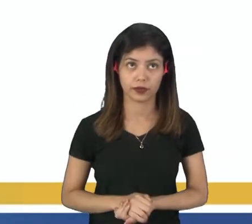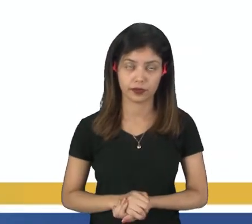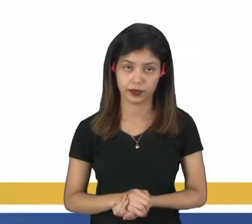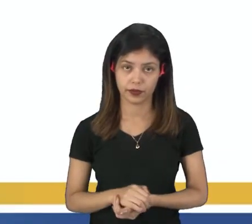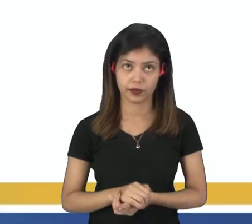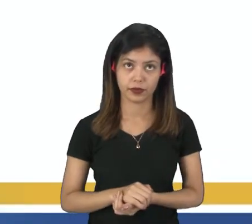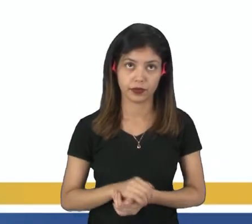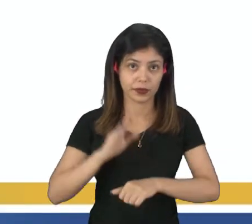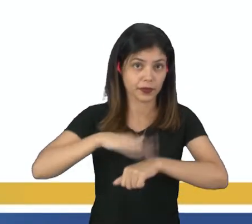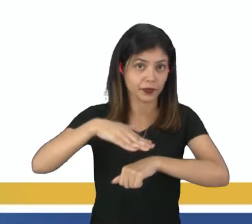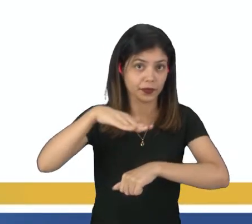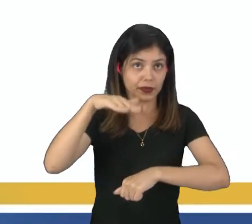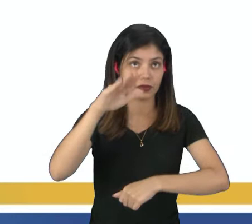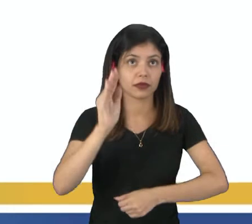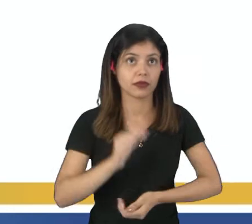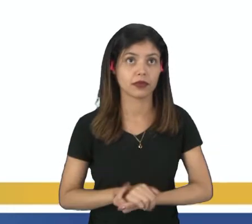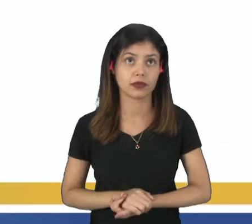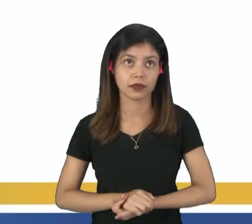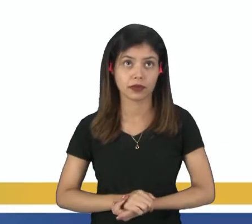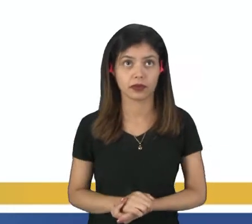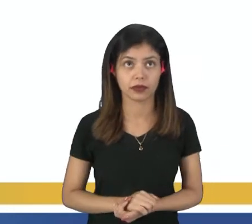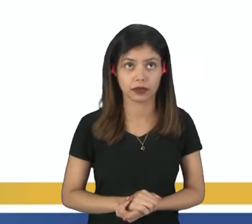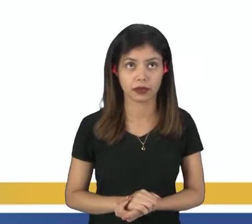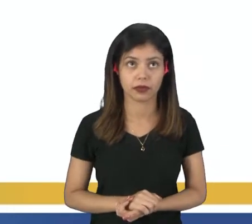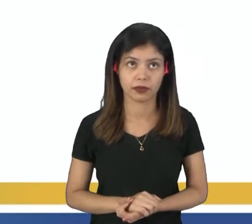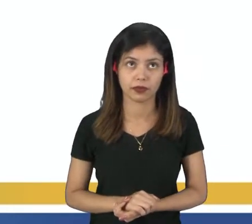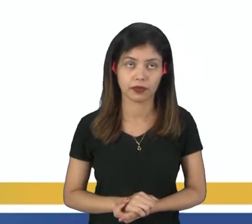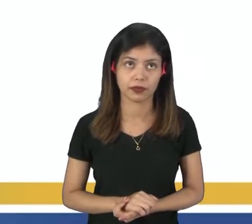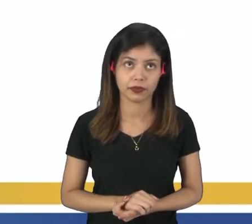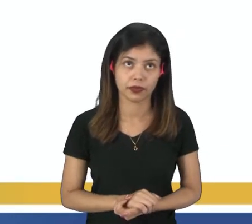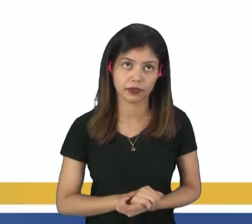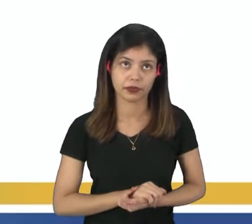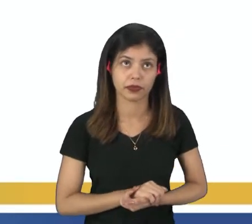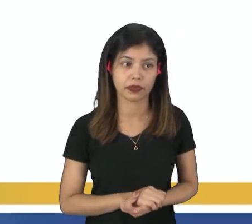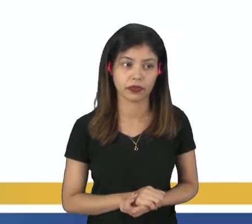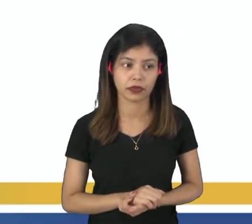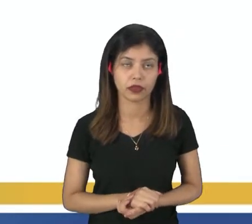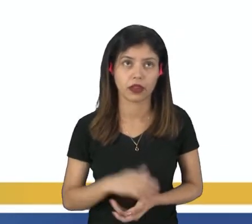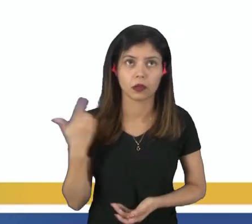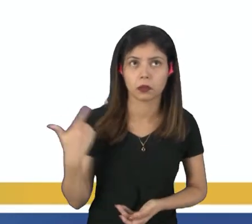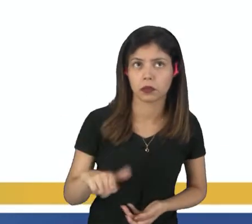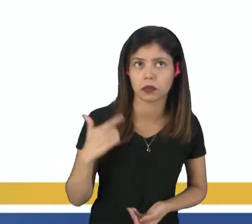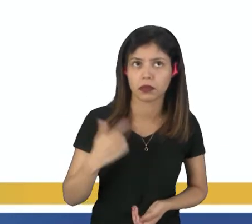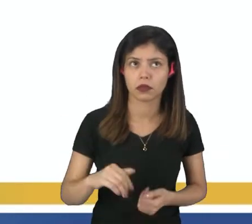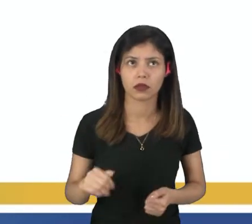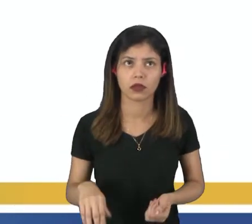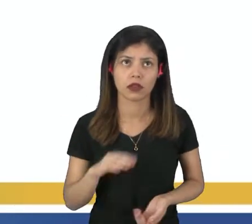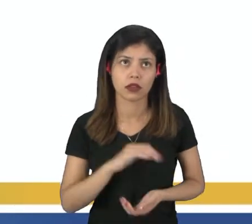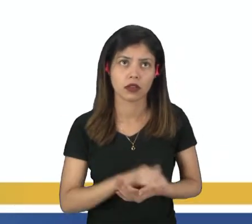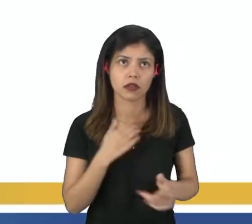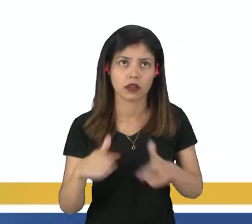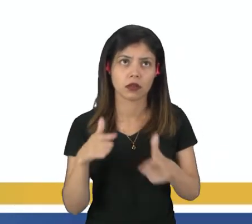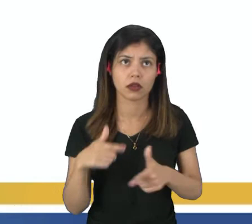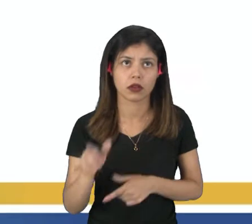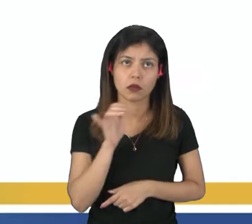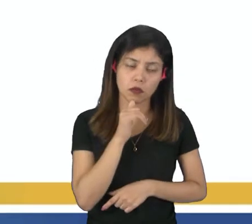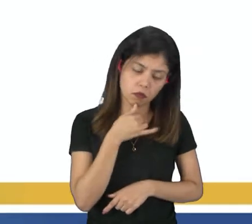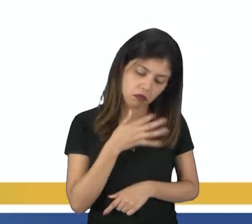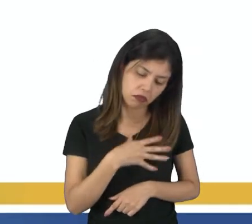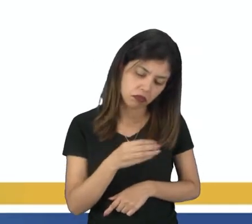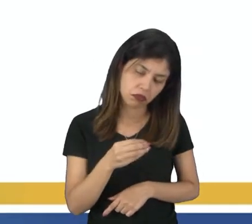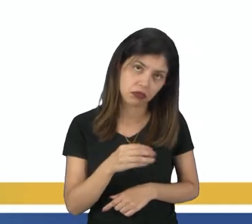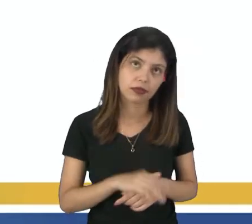palavra mais, com i. Vejam o texto. Estar sem emprego me deixa triste,